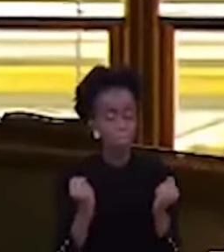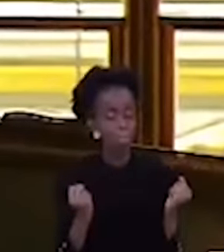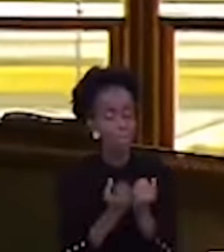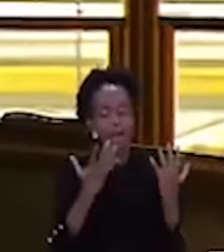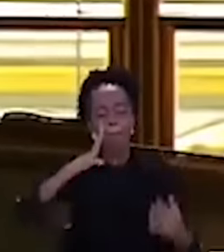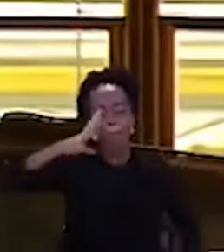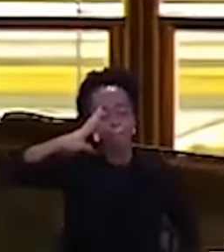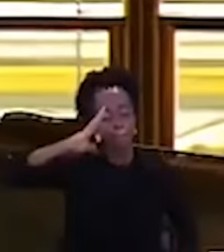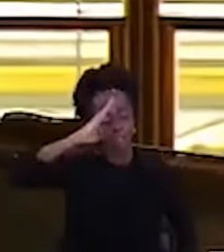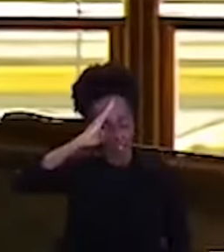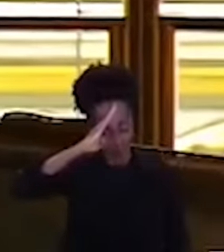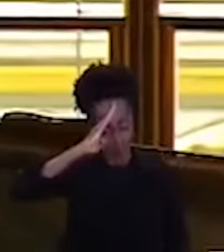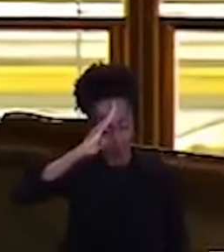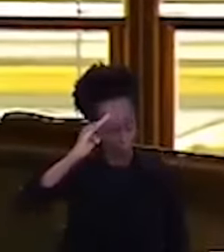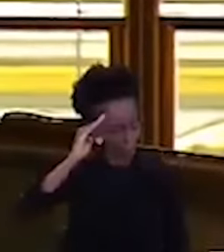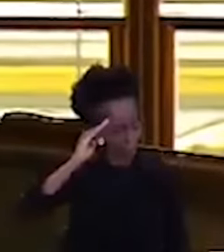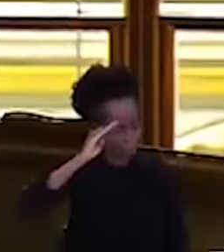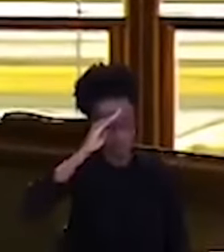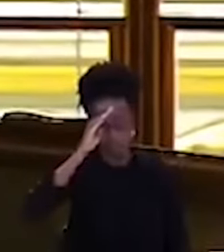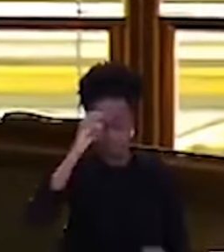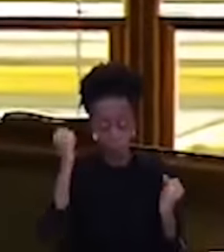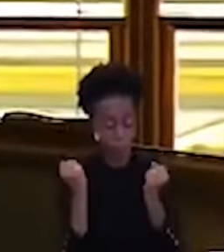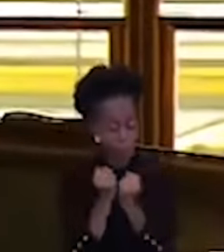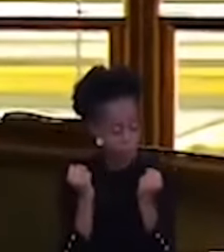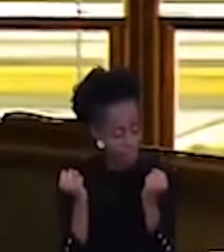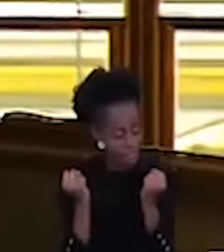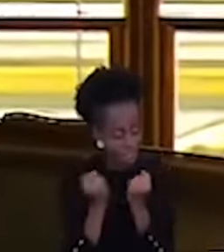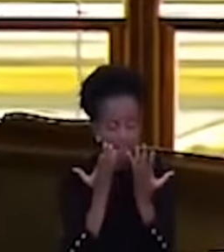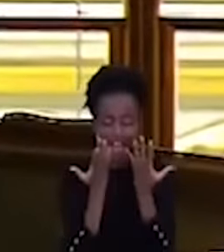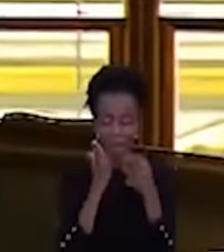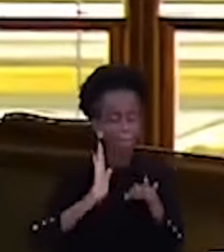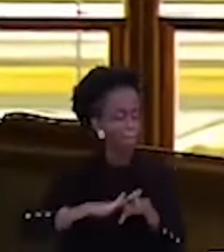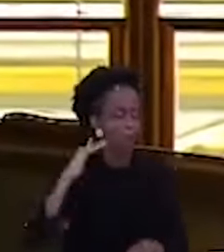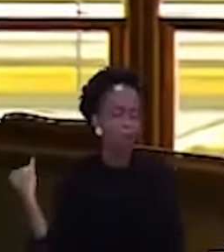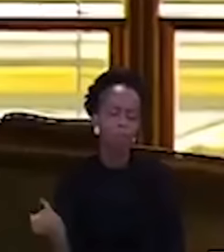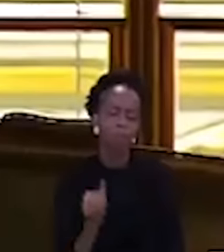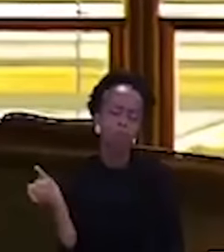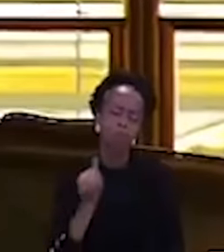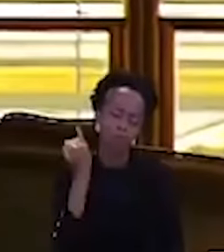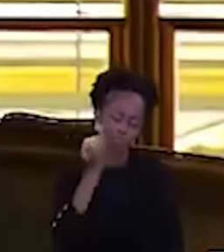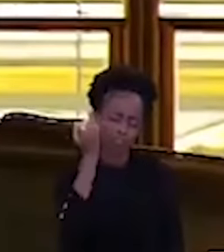milagres. O milagre que coroa todas as outras bênçãos.